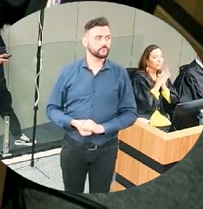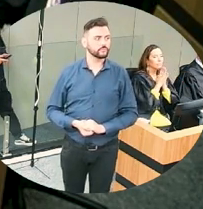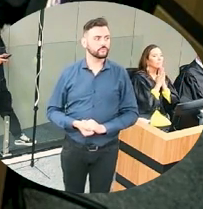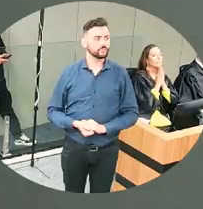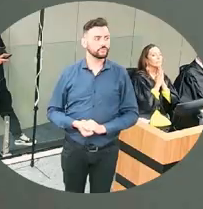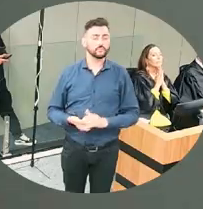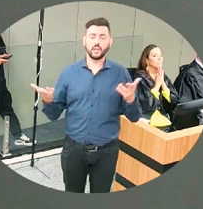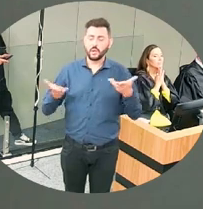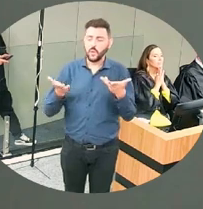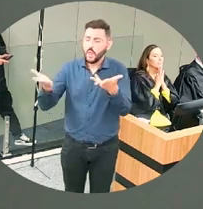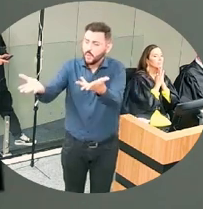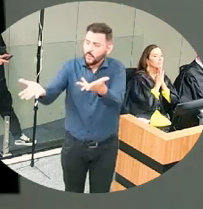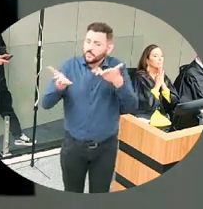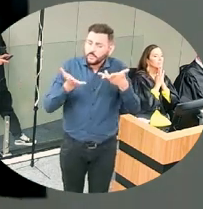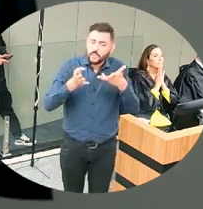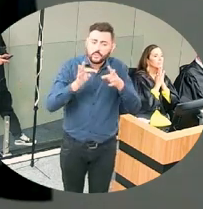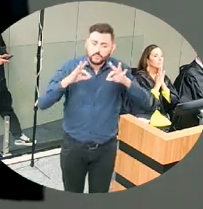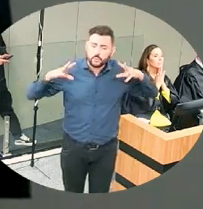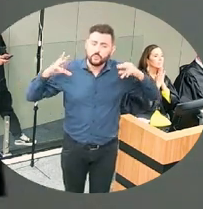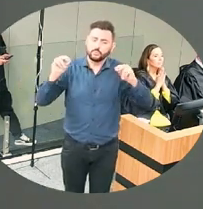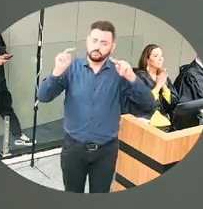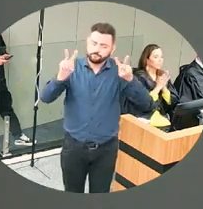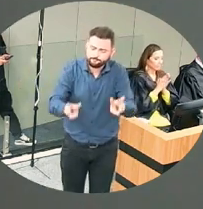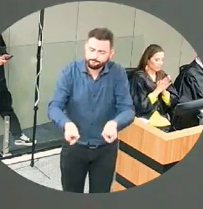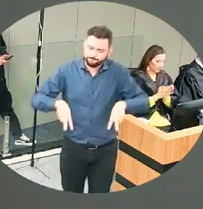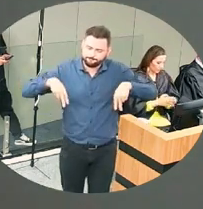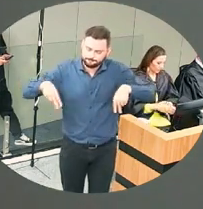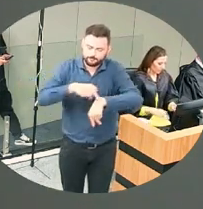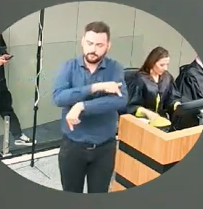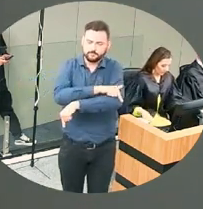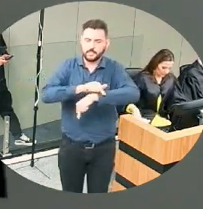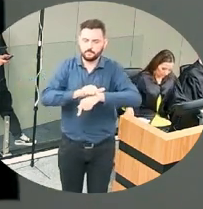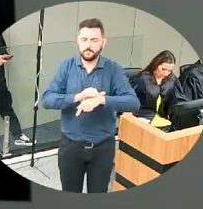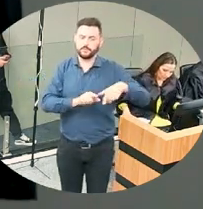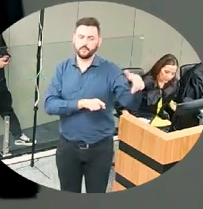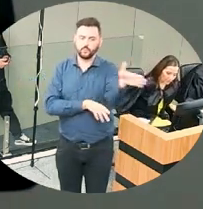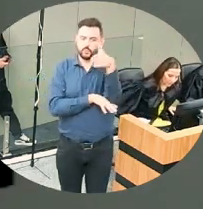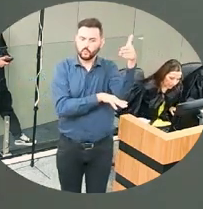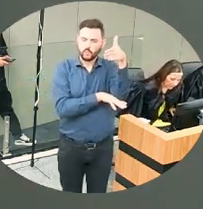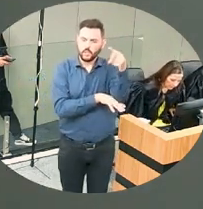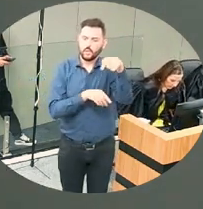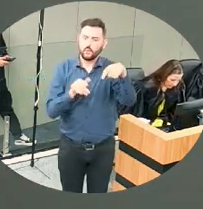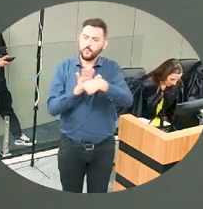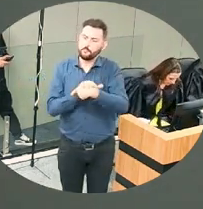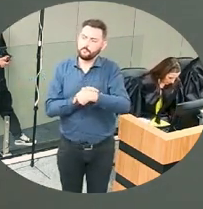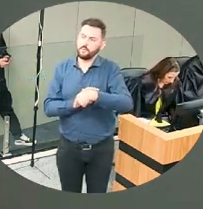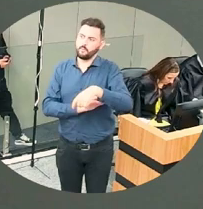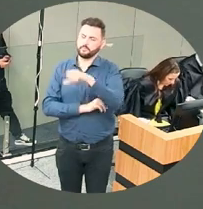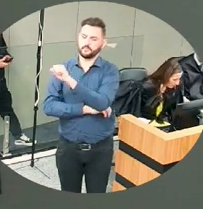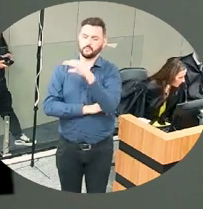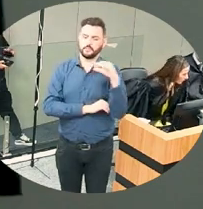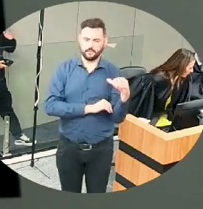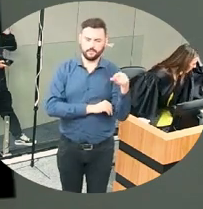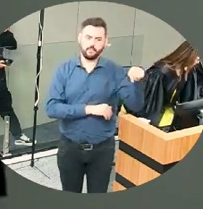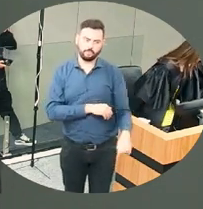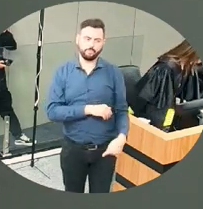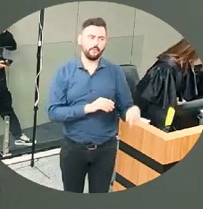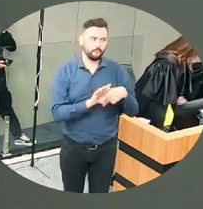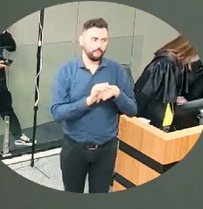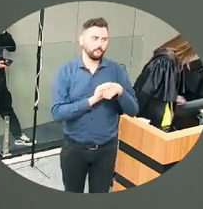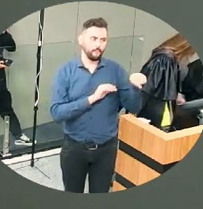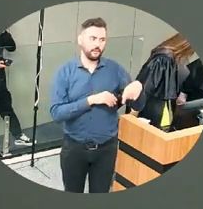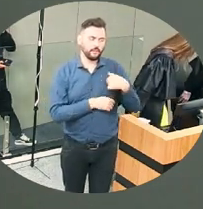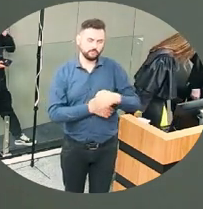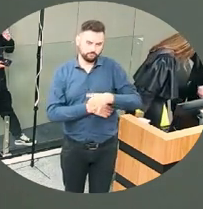senhores Convido os presentes para imposição de respeito ouvir o hino de Santa Catarina executado pela banda